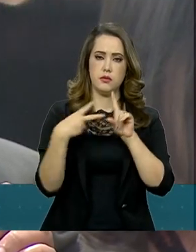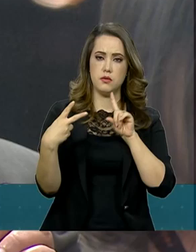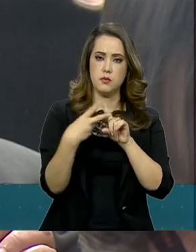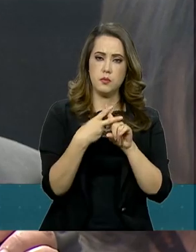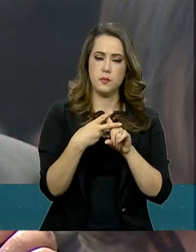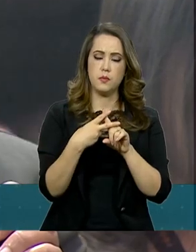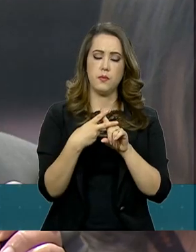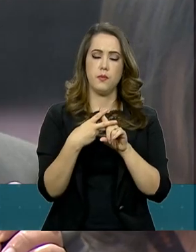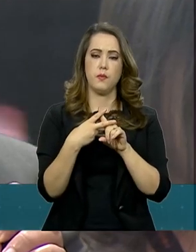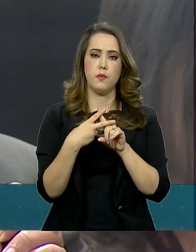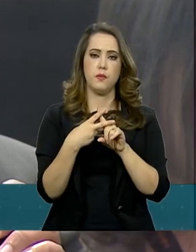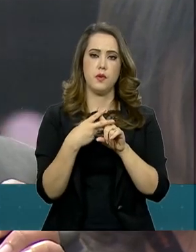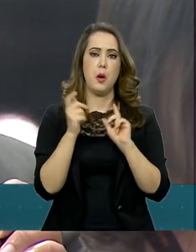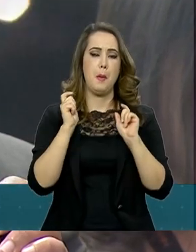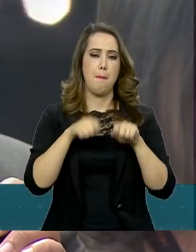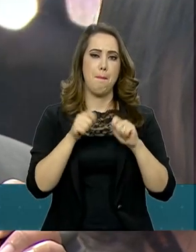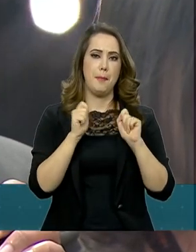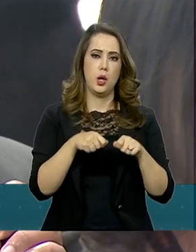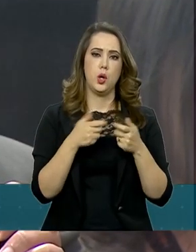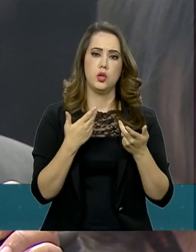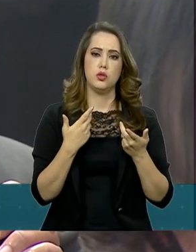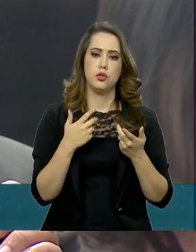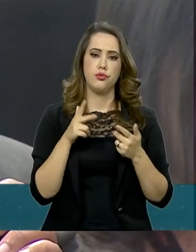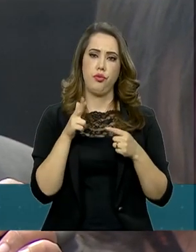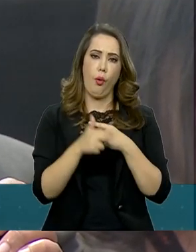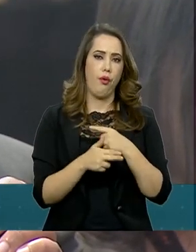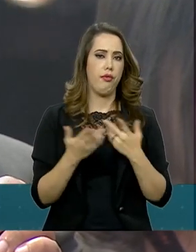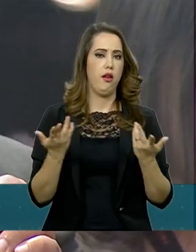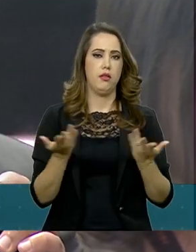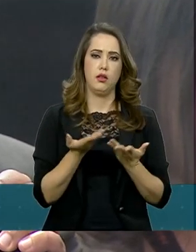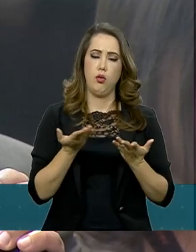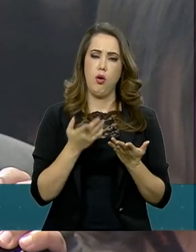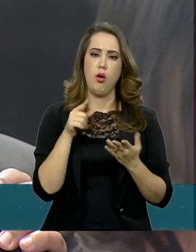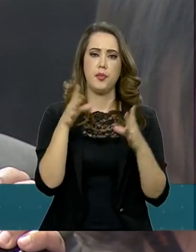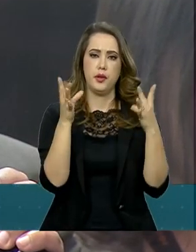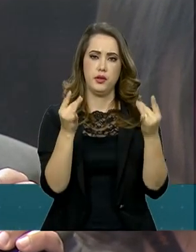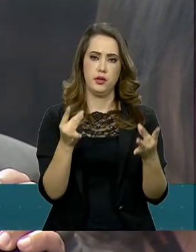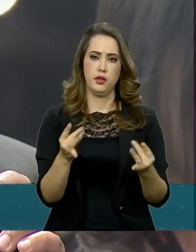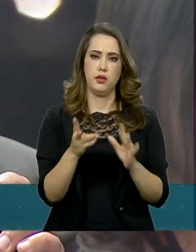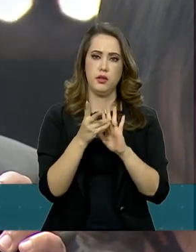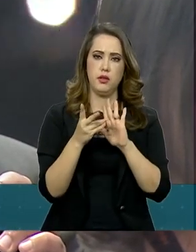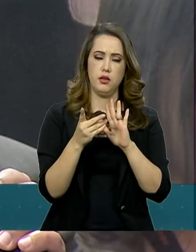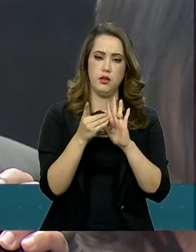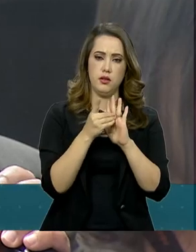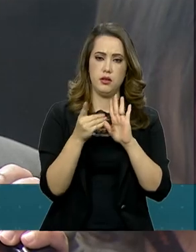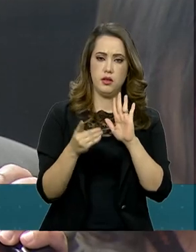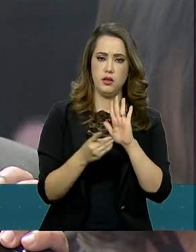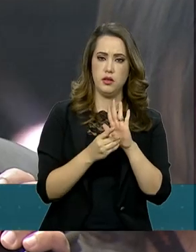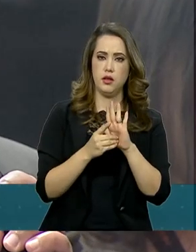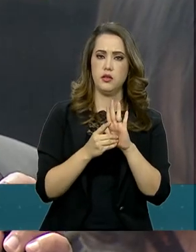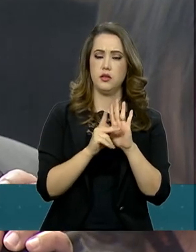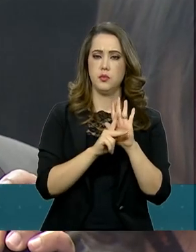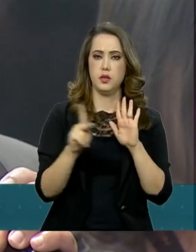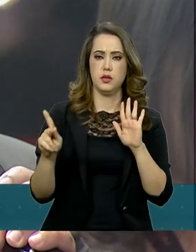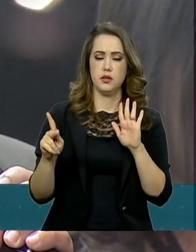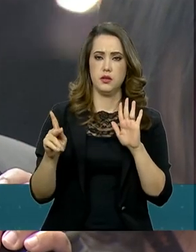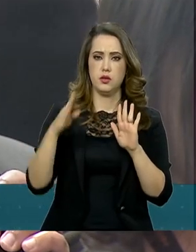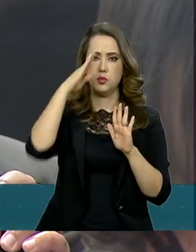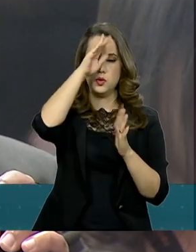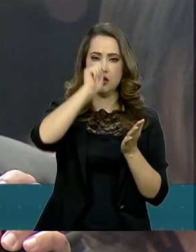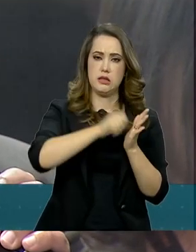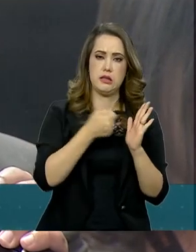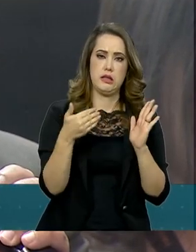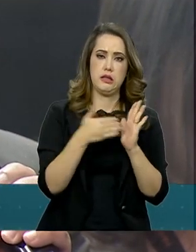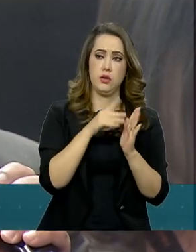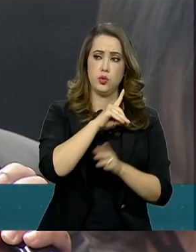na câmara elas podem ser alvos do contingenciamento que vai ser detalhado em decreto que o presidente deve assinar até o